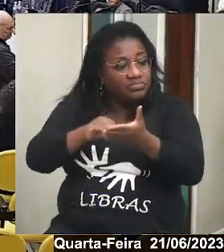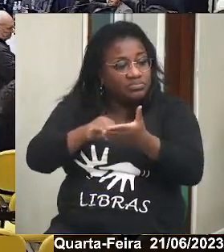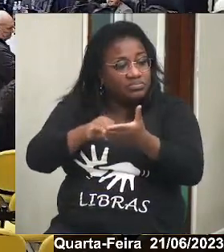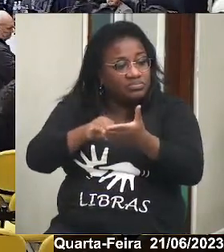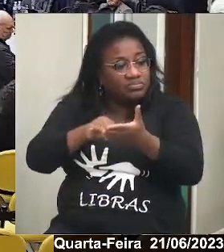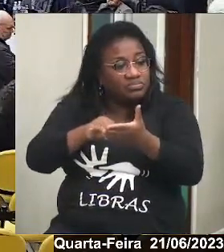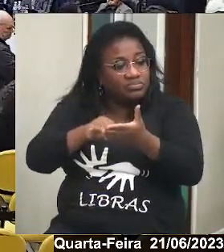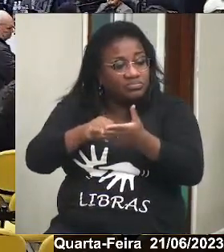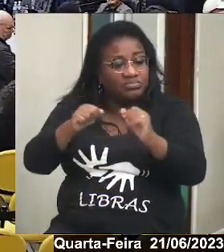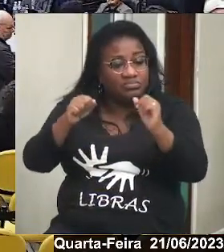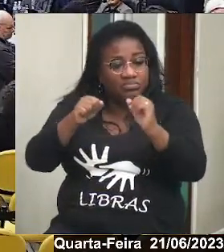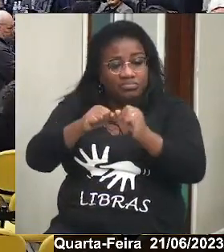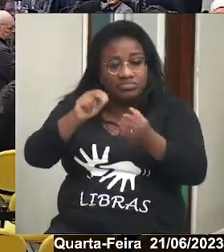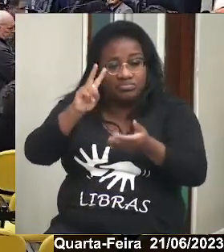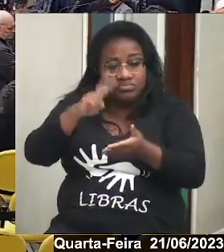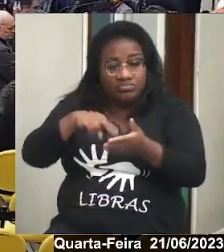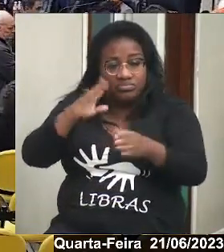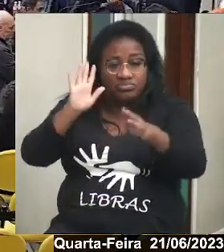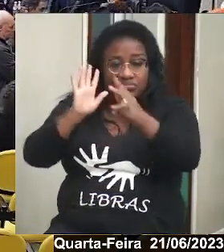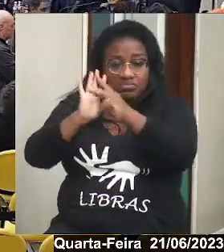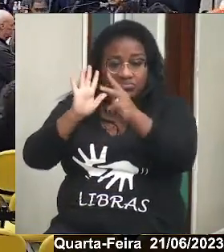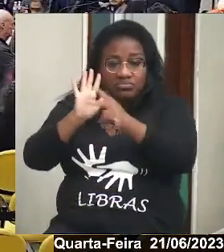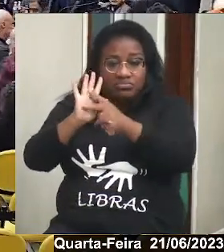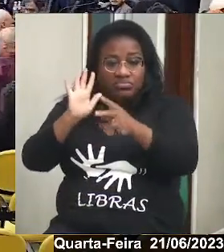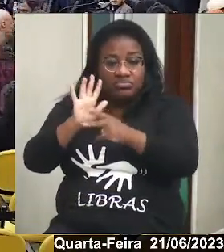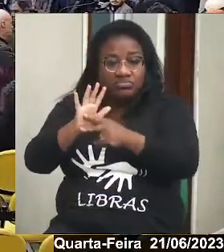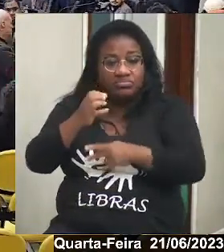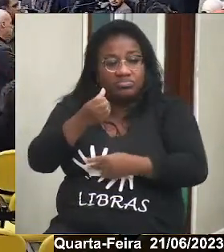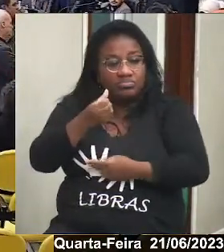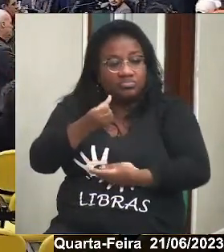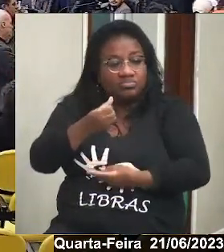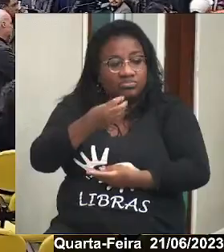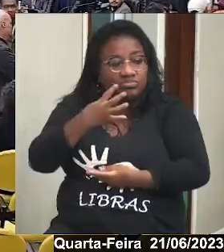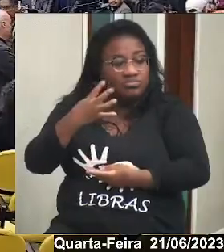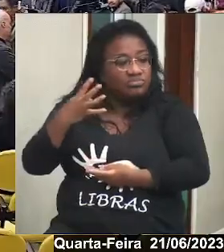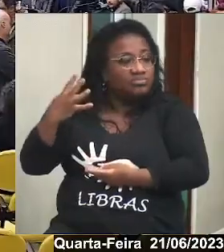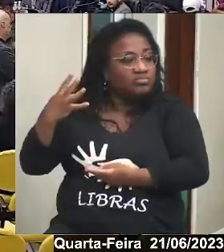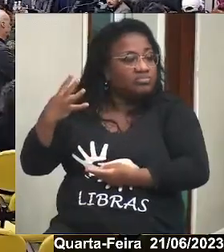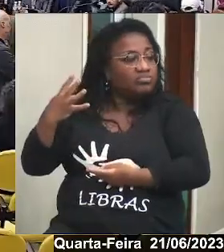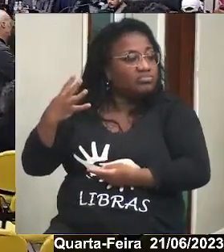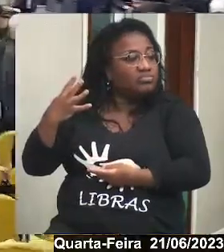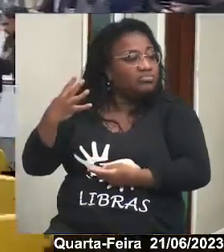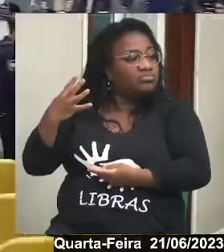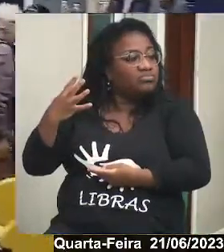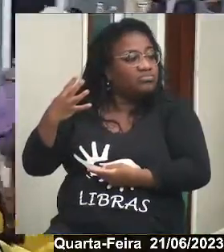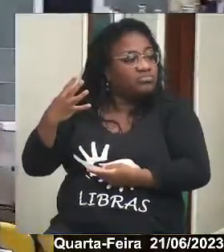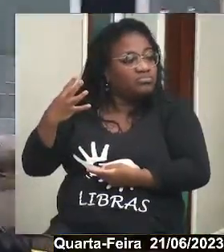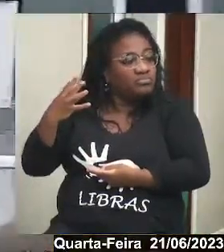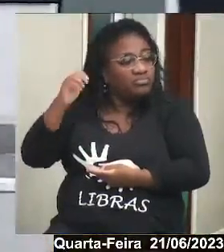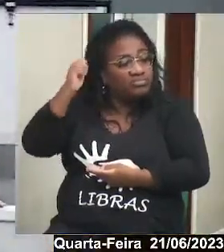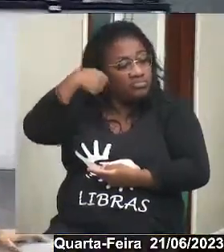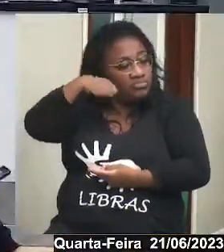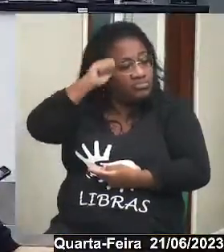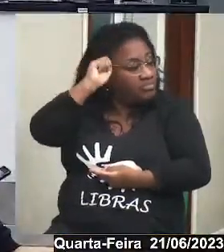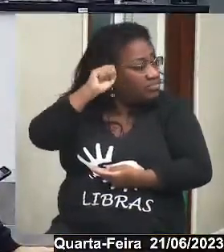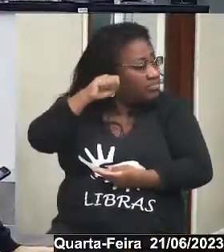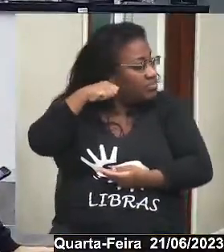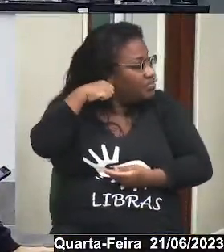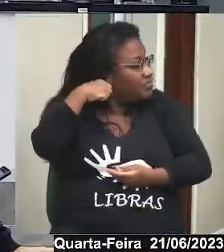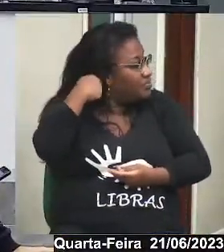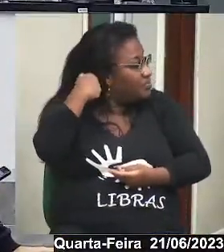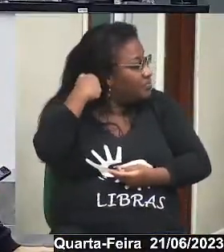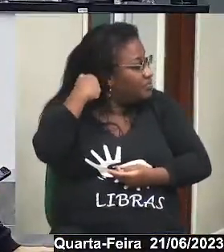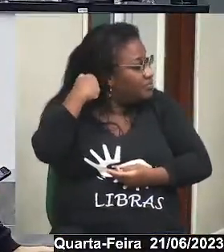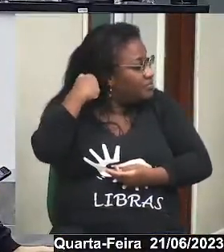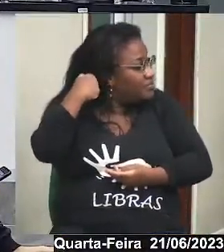secretário que faça leitura do projeto 64 de 2023 de autoria da vereadora Aline